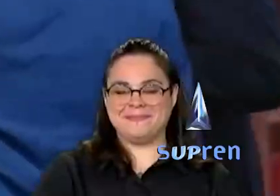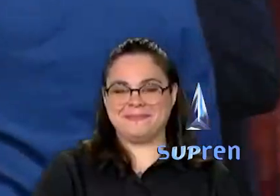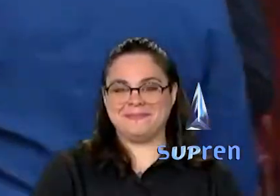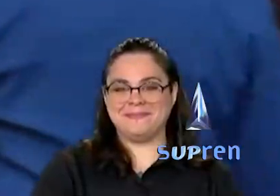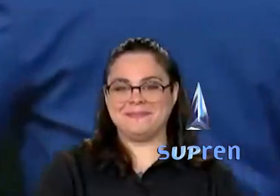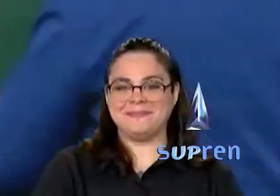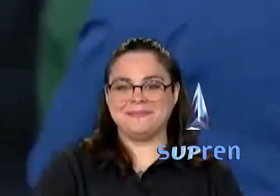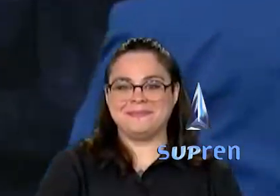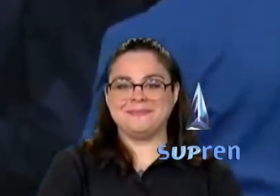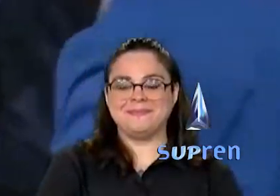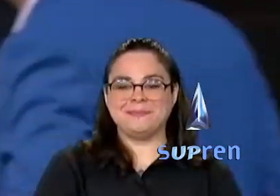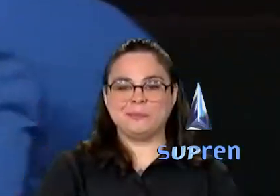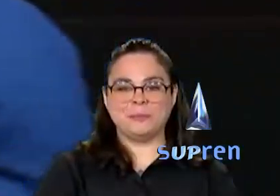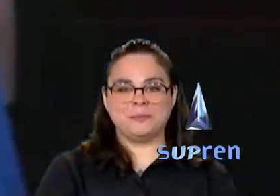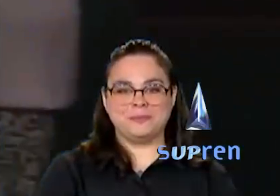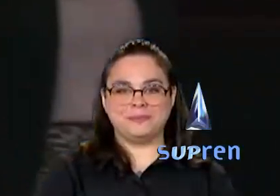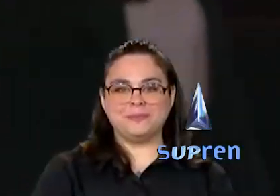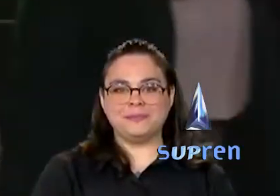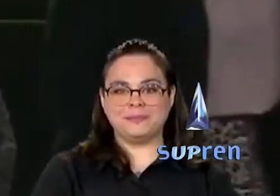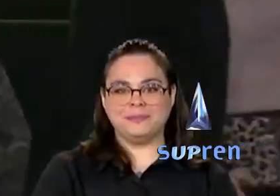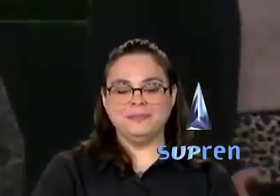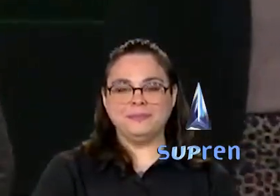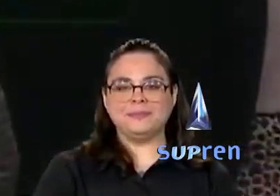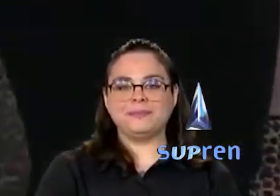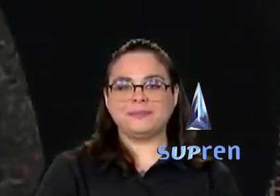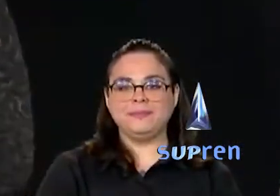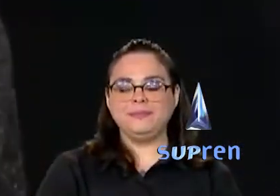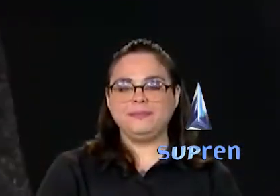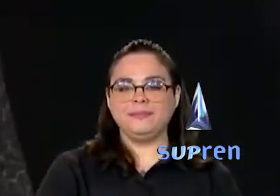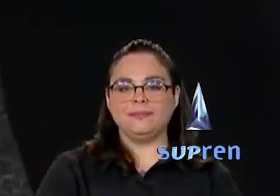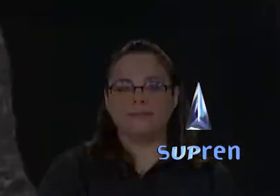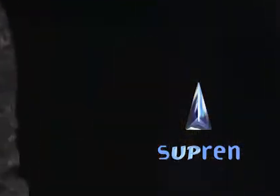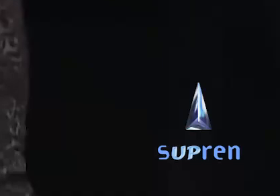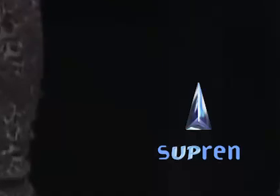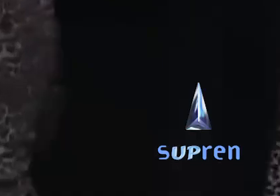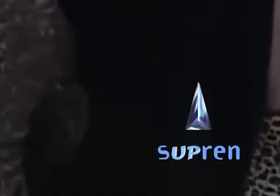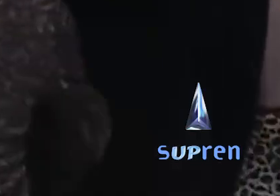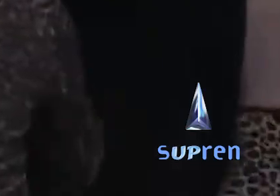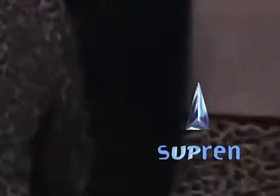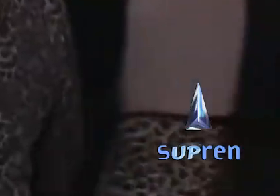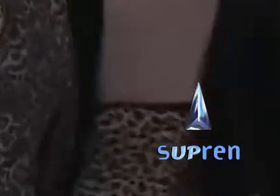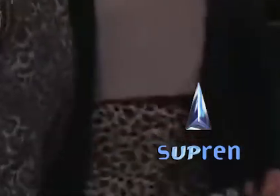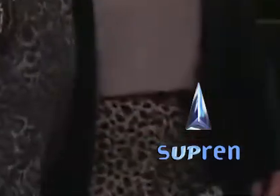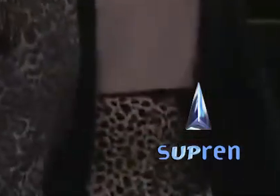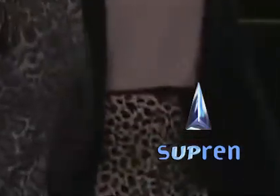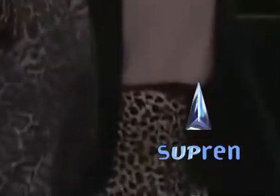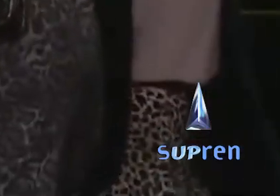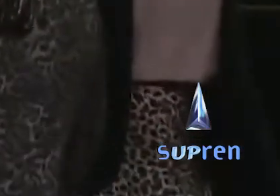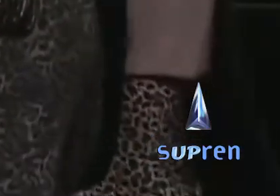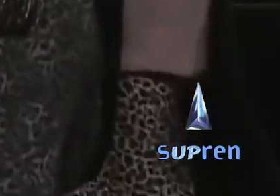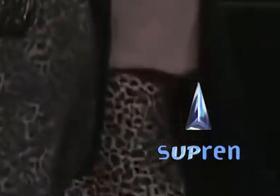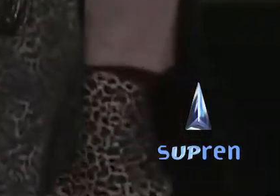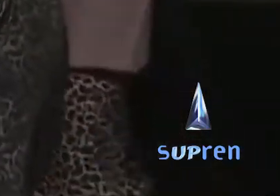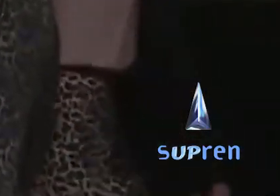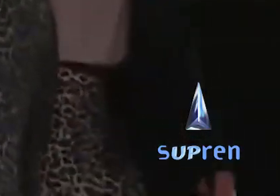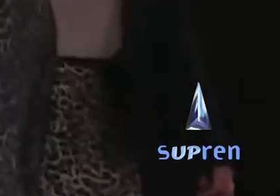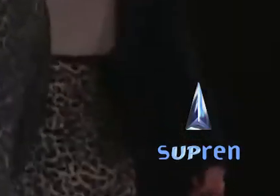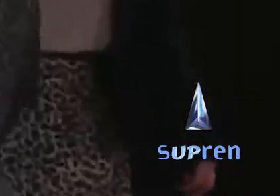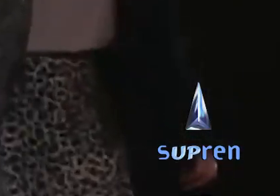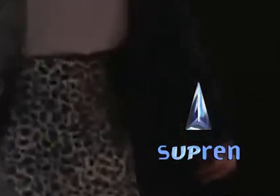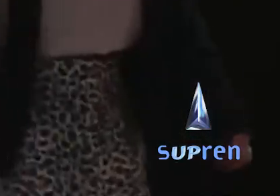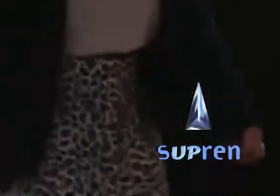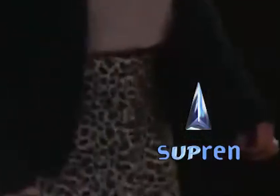no dia do cinema brasileiro o ministério da cultura revelou o investimento de cerca